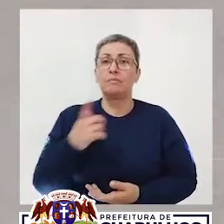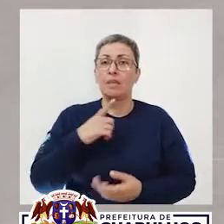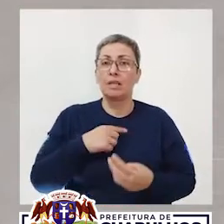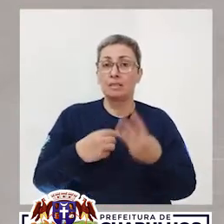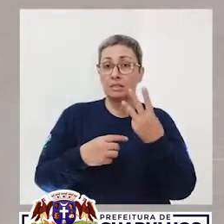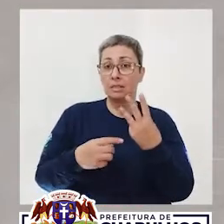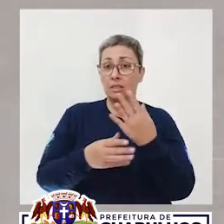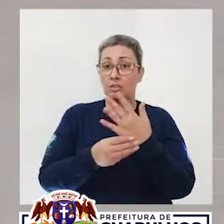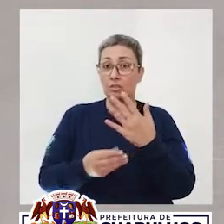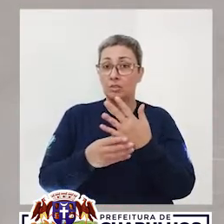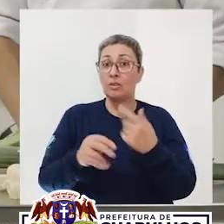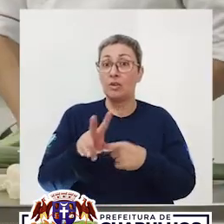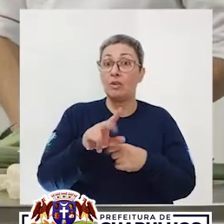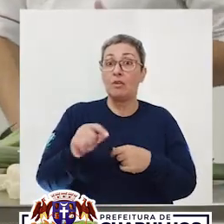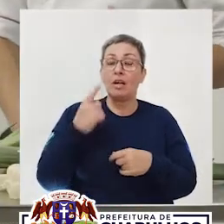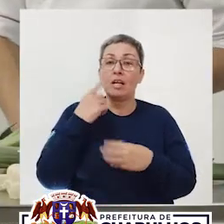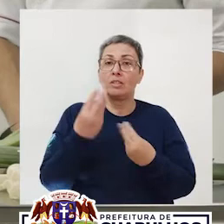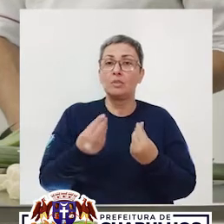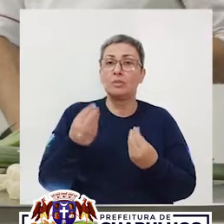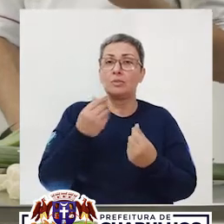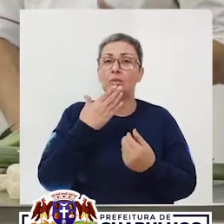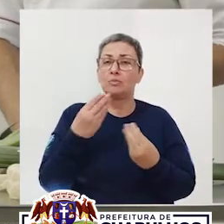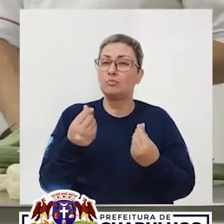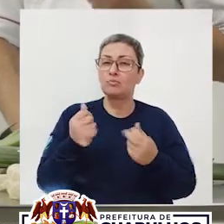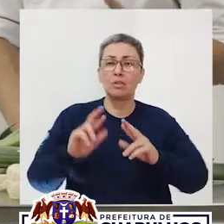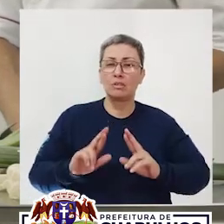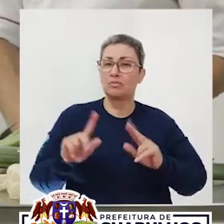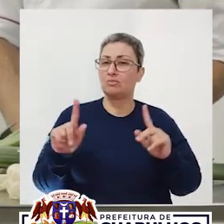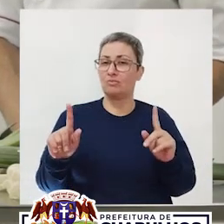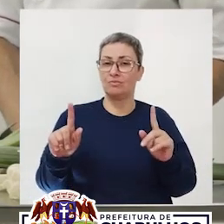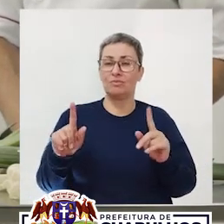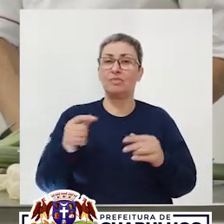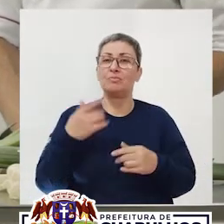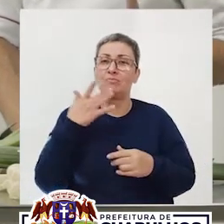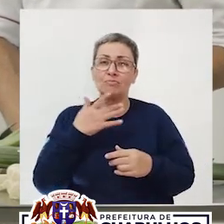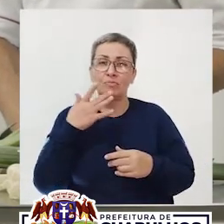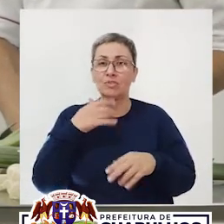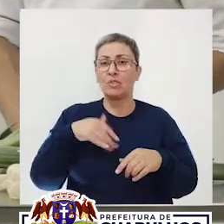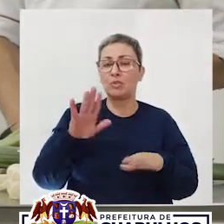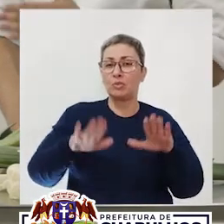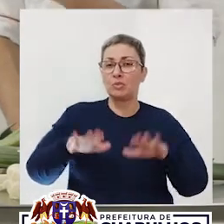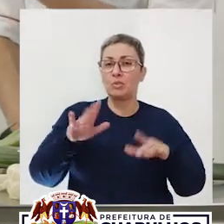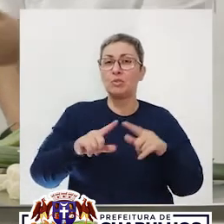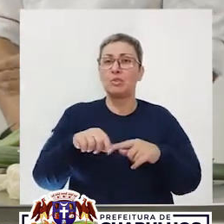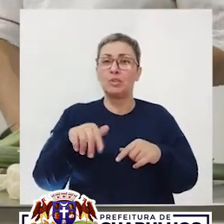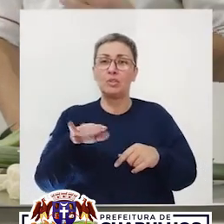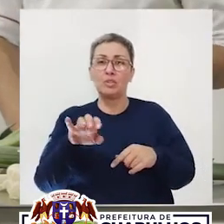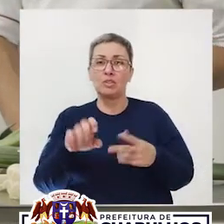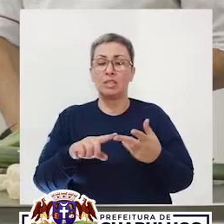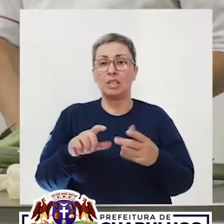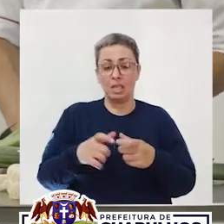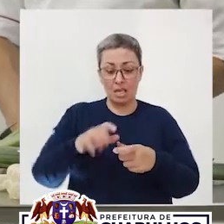E essas três gorduras, pessoal, é o que vai fazer dar aquele sabor diferenciado. Muitas